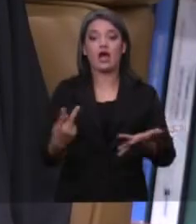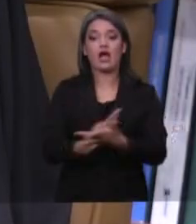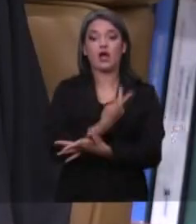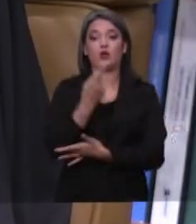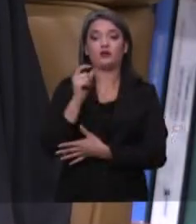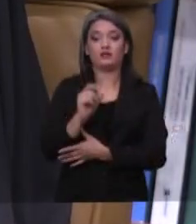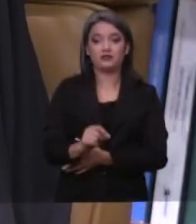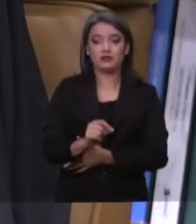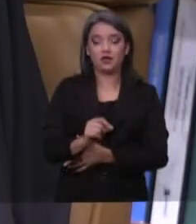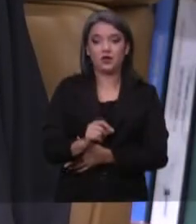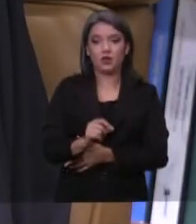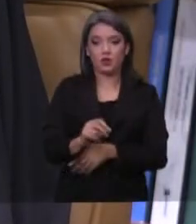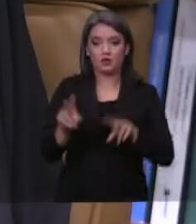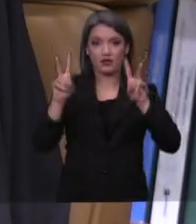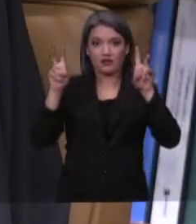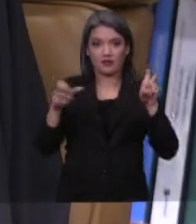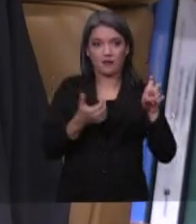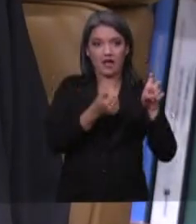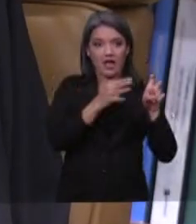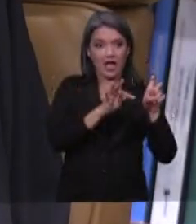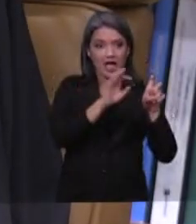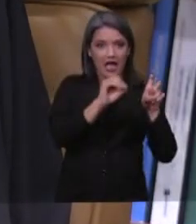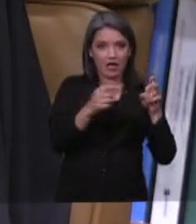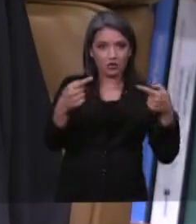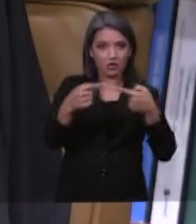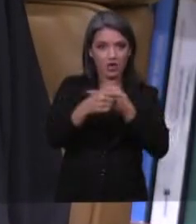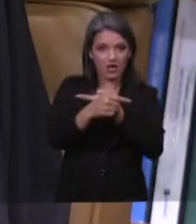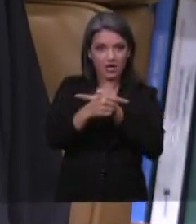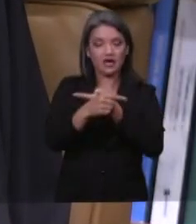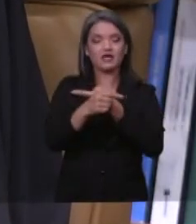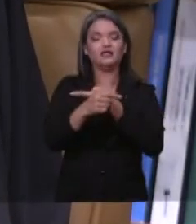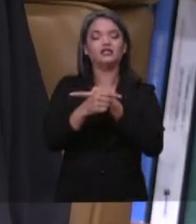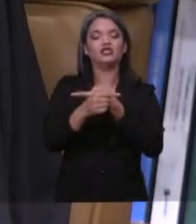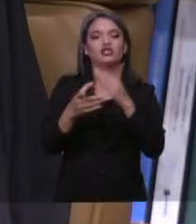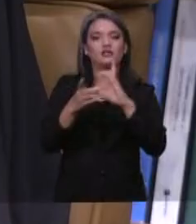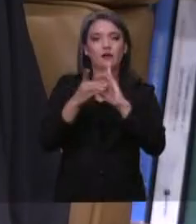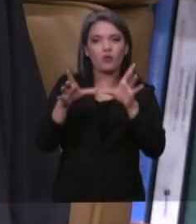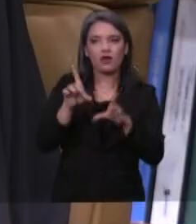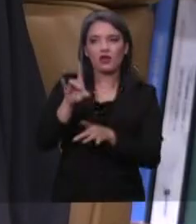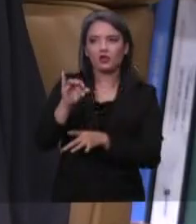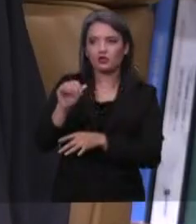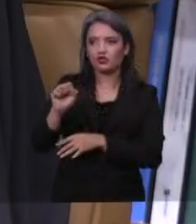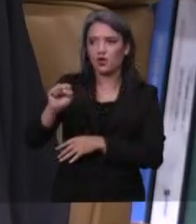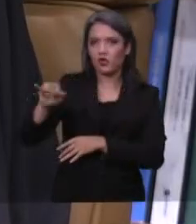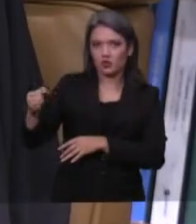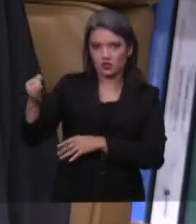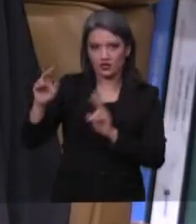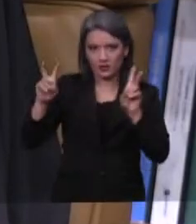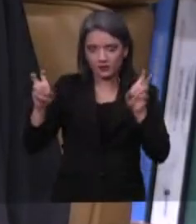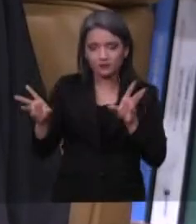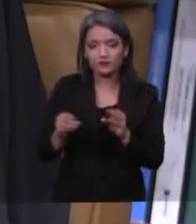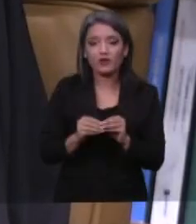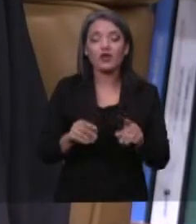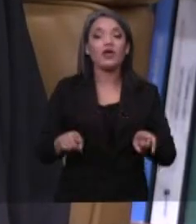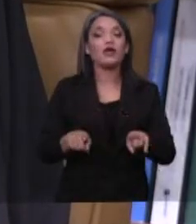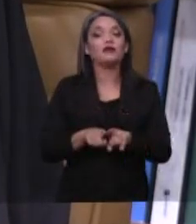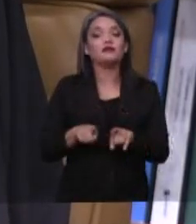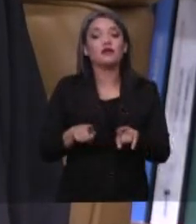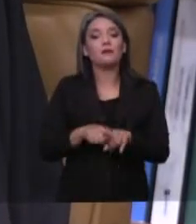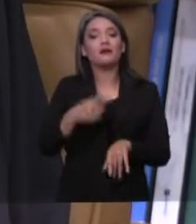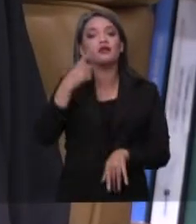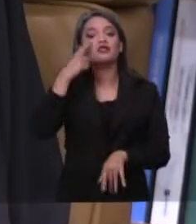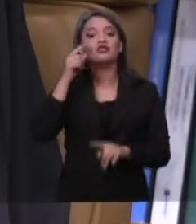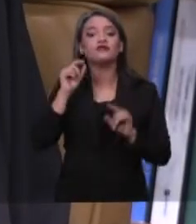chamados atos antidemocráticos do 8 de janeiro. E, segundo a inicial, é possível identificar a existência